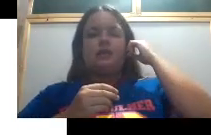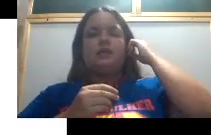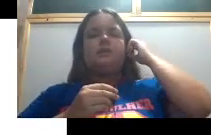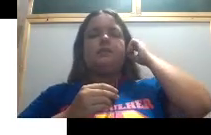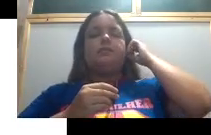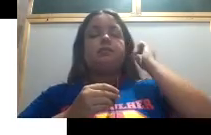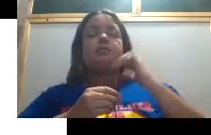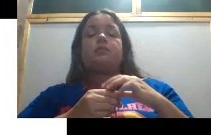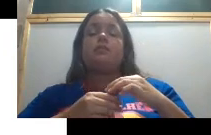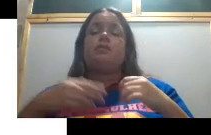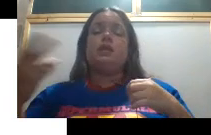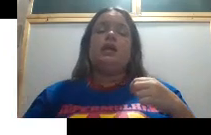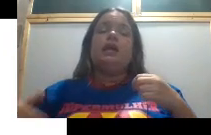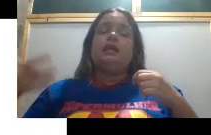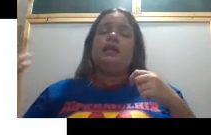arriada